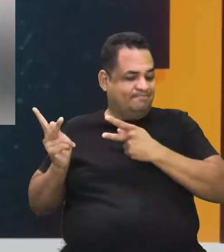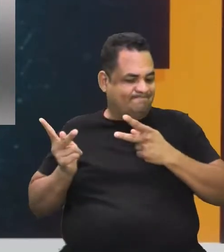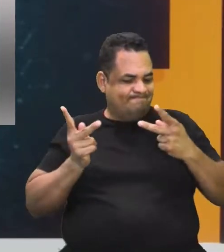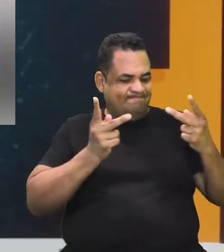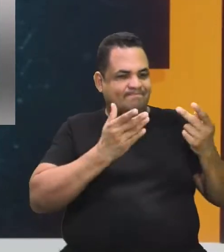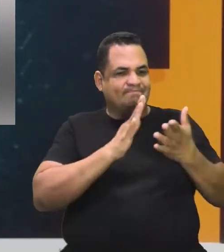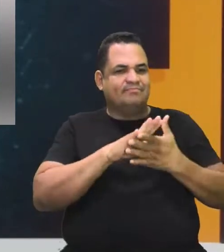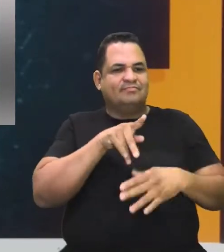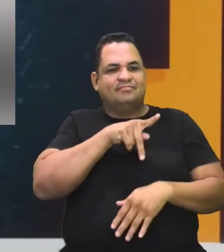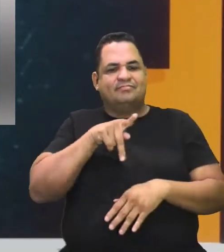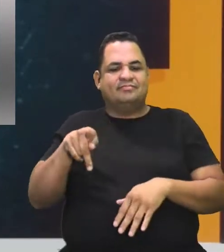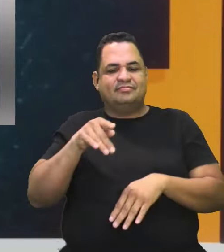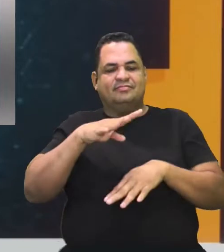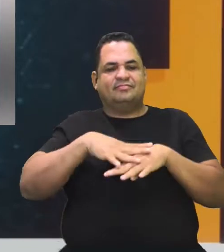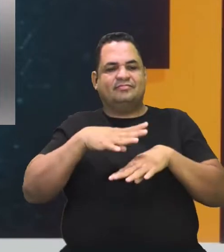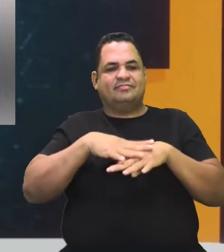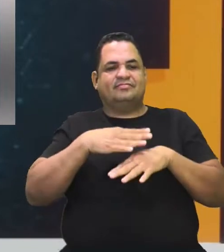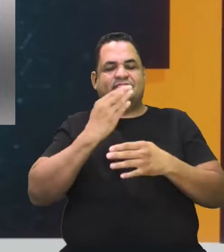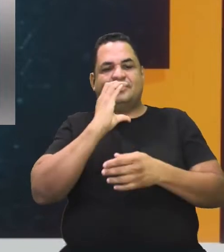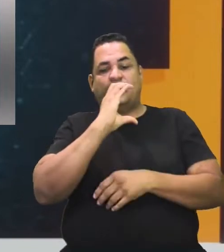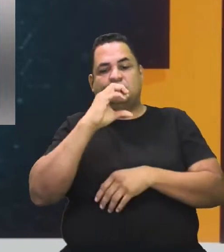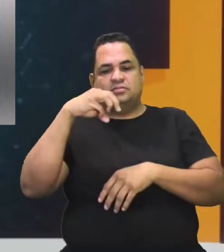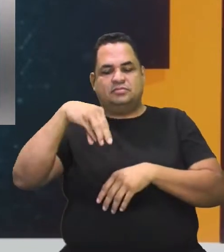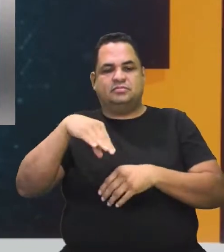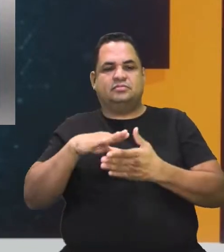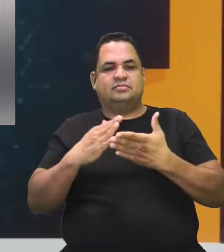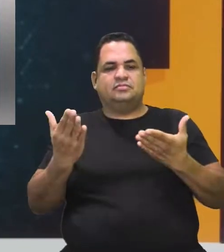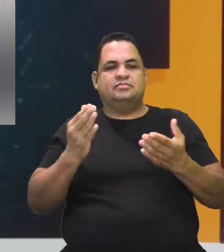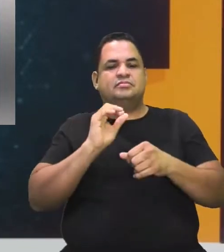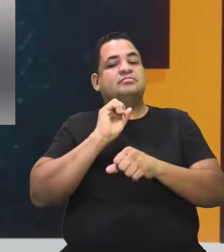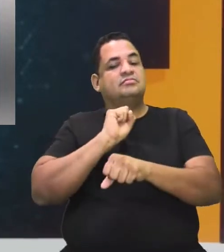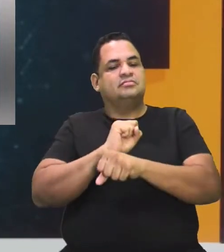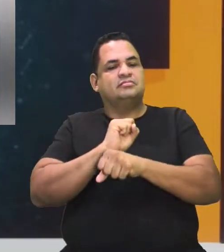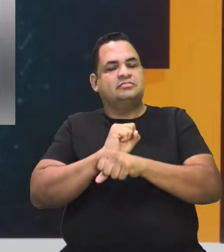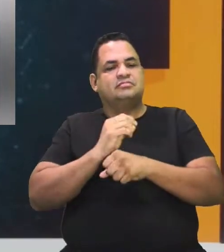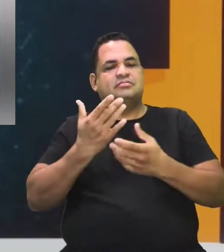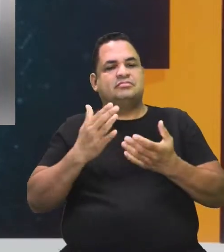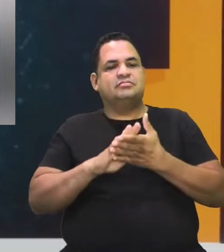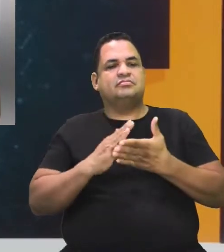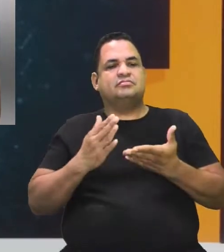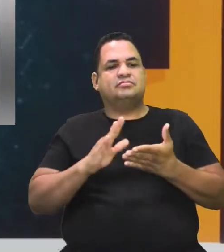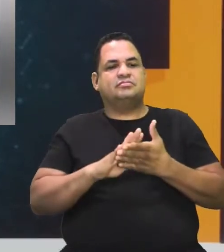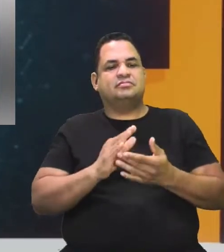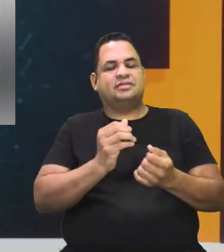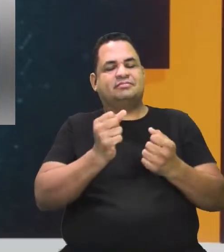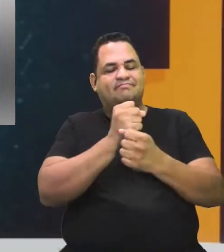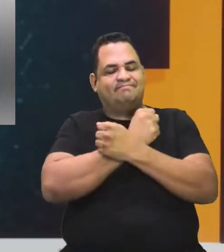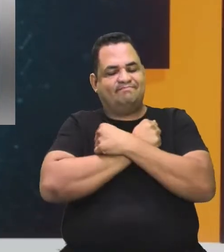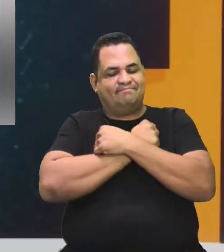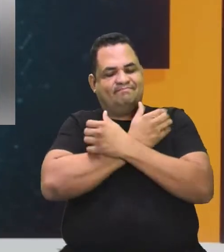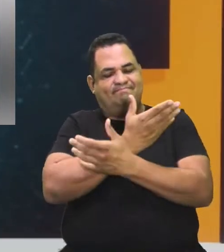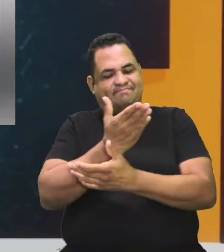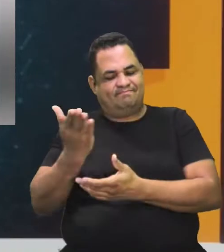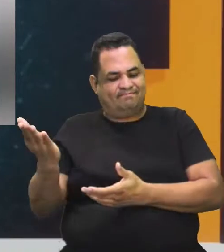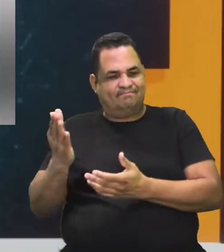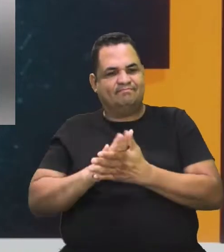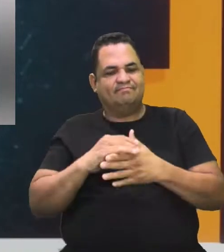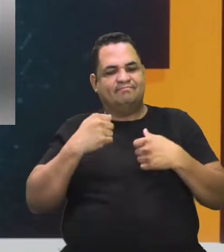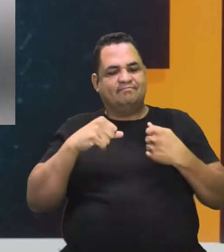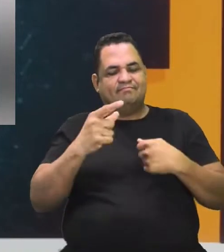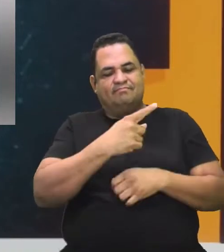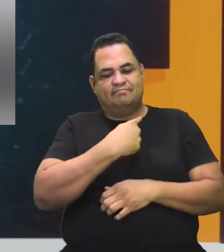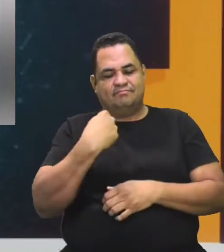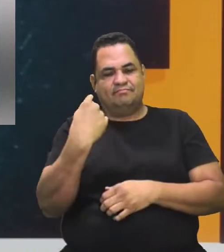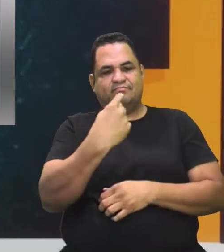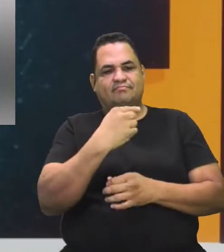de matemática à região aí de Costa Marques. Então, aguarde e confira. Por enquanto, mandamos aquele abraço. O que precisar aí da gente, estamos